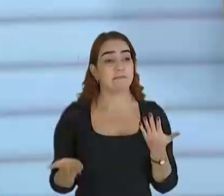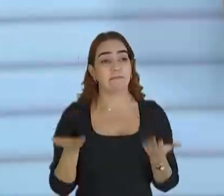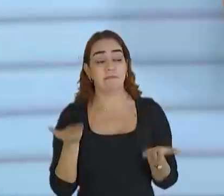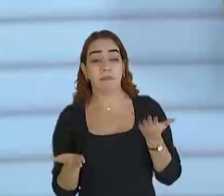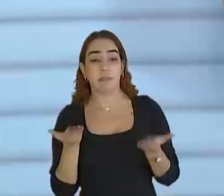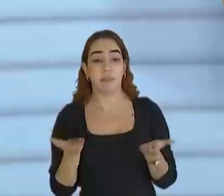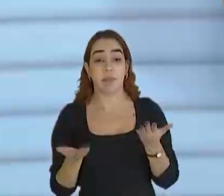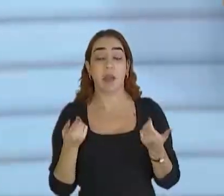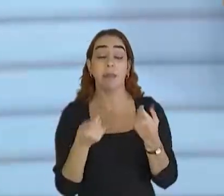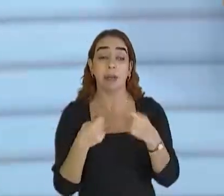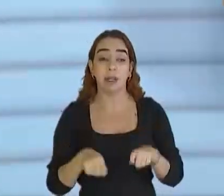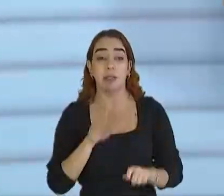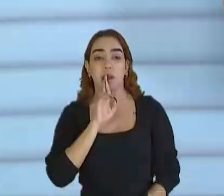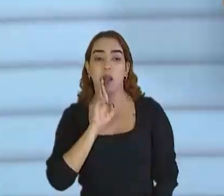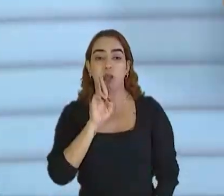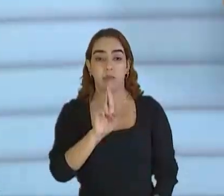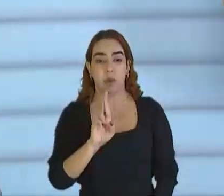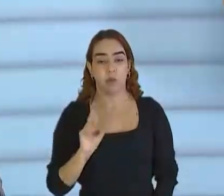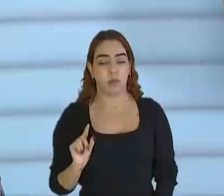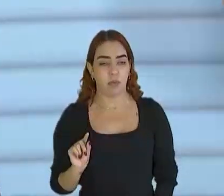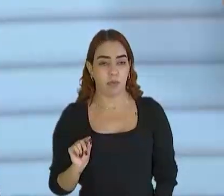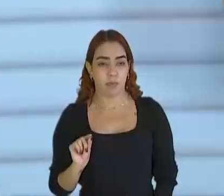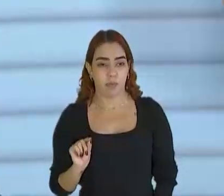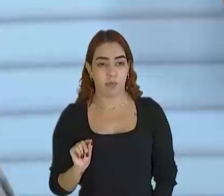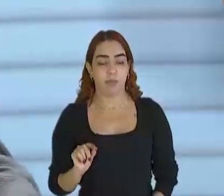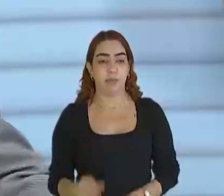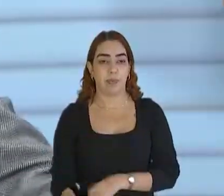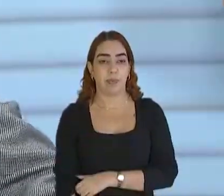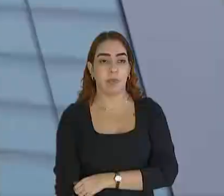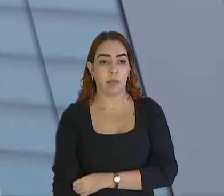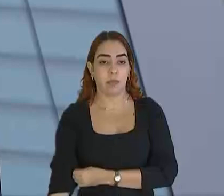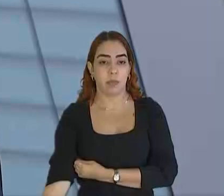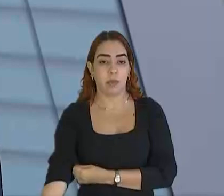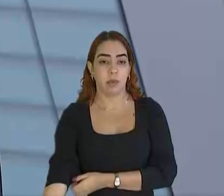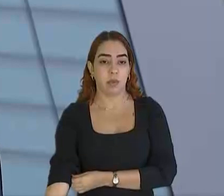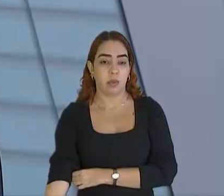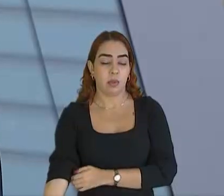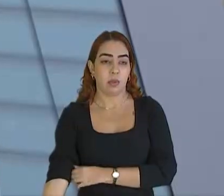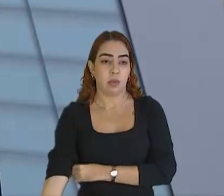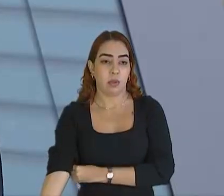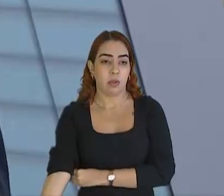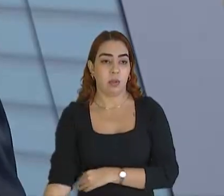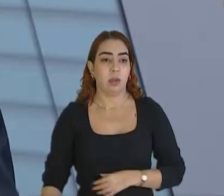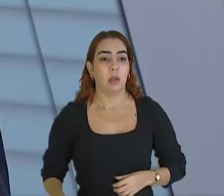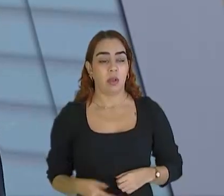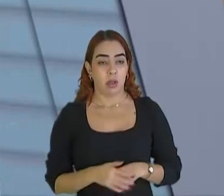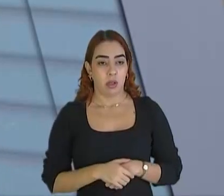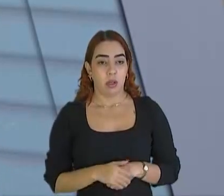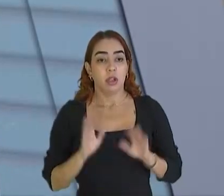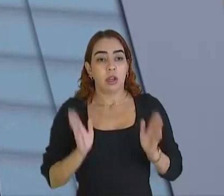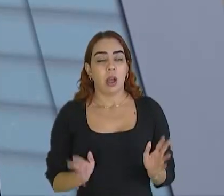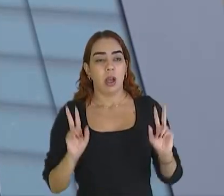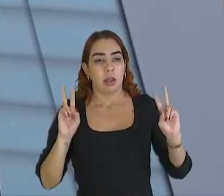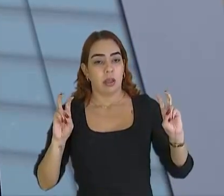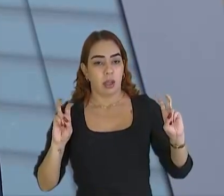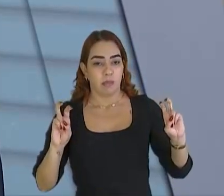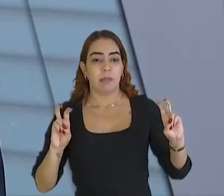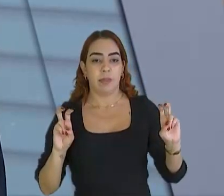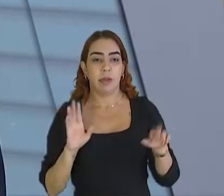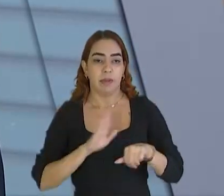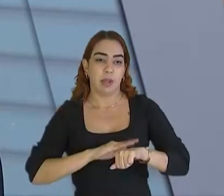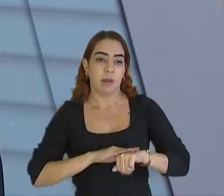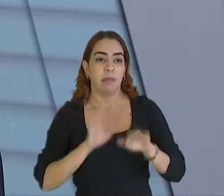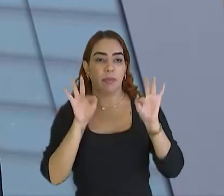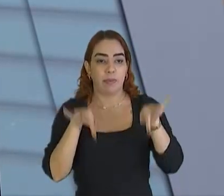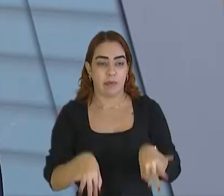respostas desse viés. Deputado Renato, já, infelizmente o programa caminha para o final, porque a gente precisa ver uma